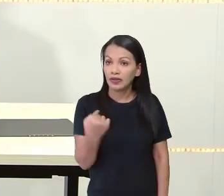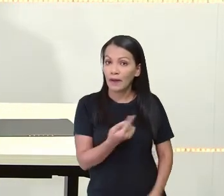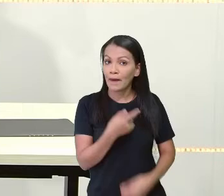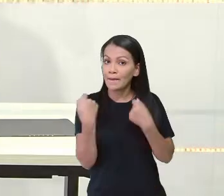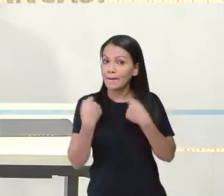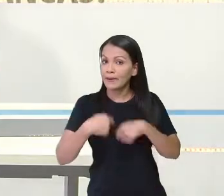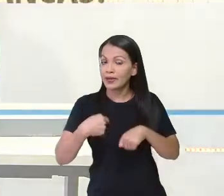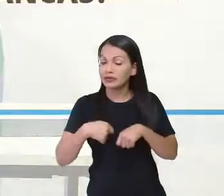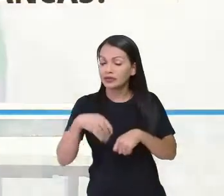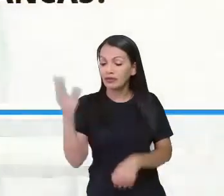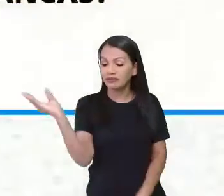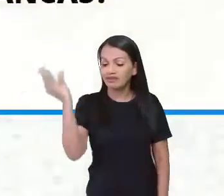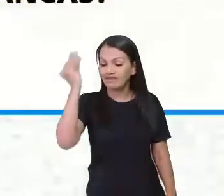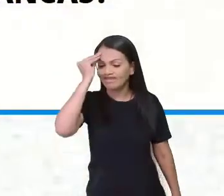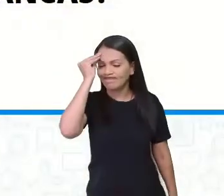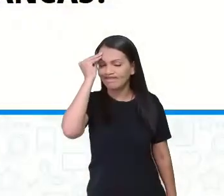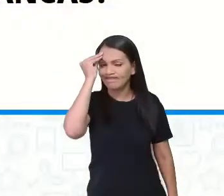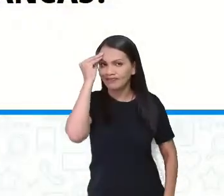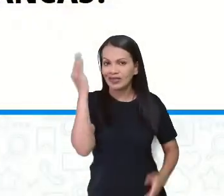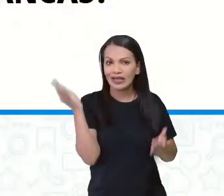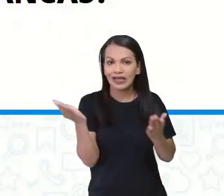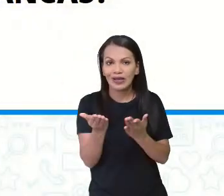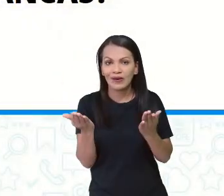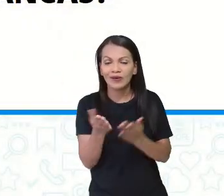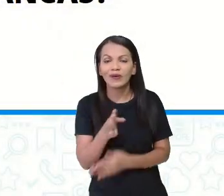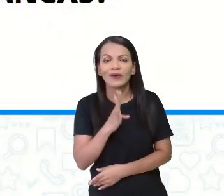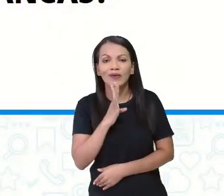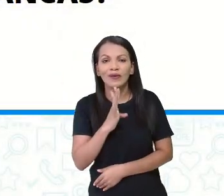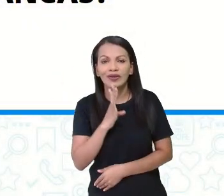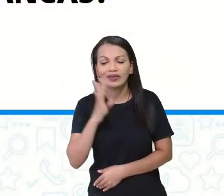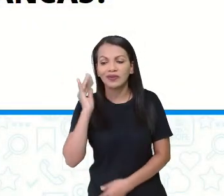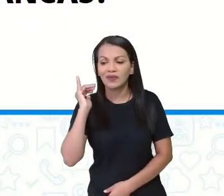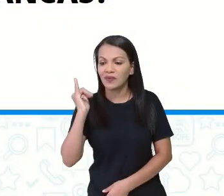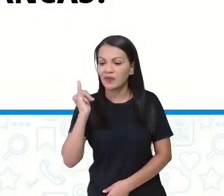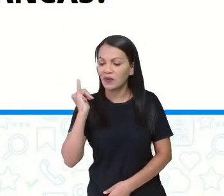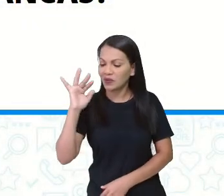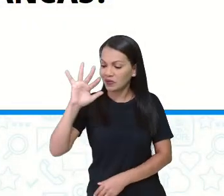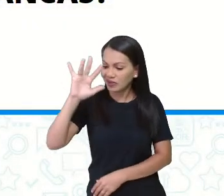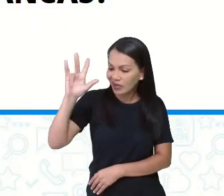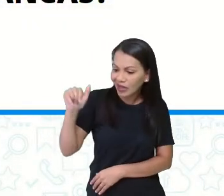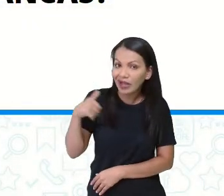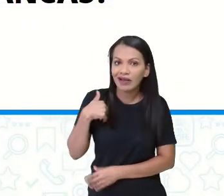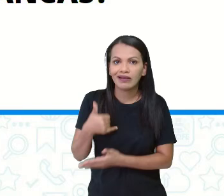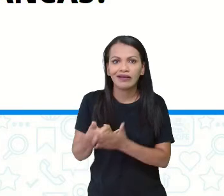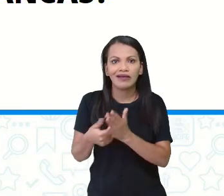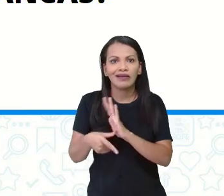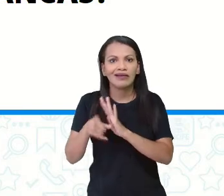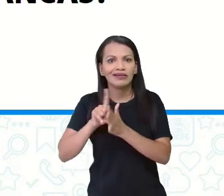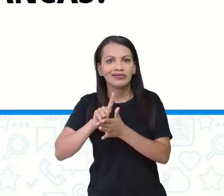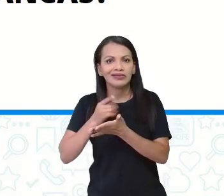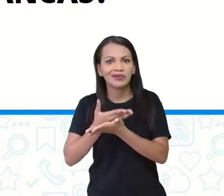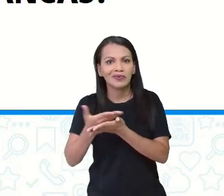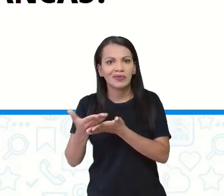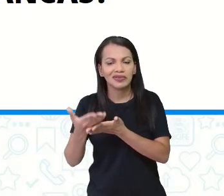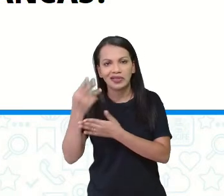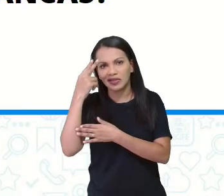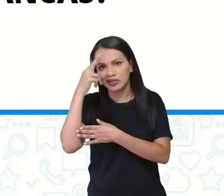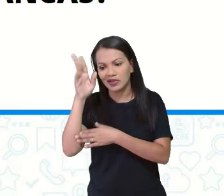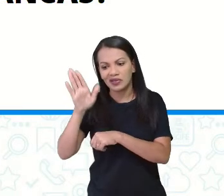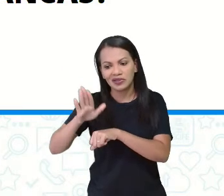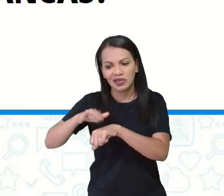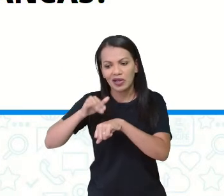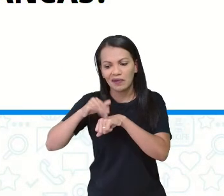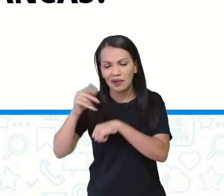guardar. Agora a gente vai conhecer o conto africano. Mas antes de começar a história, eu vou chamar a professora